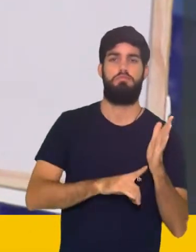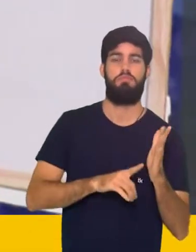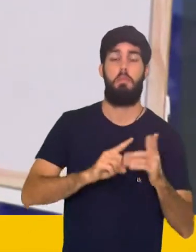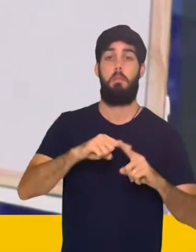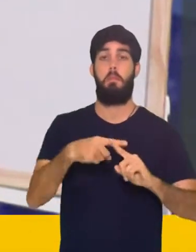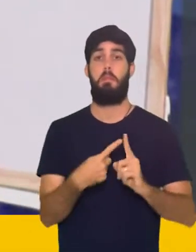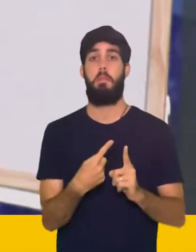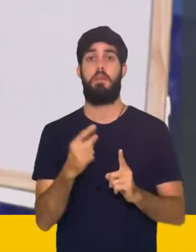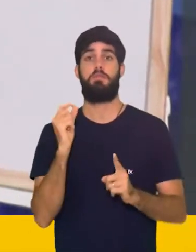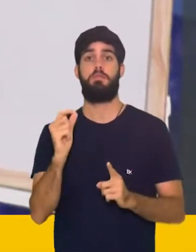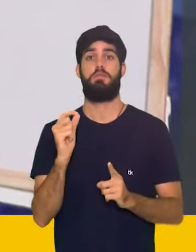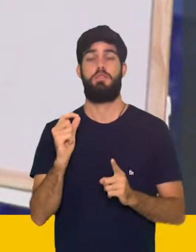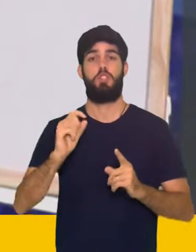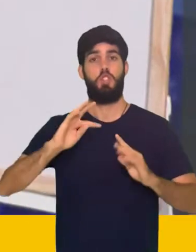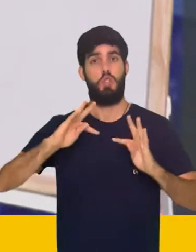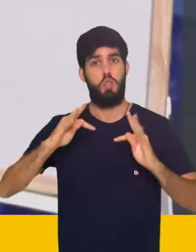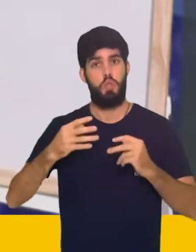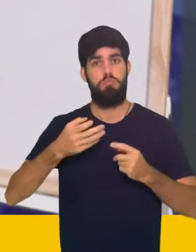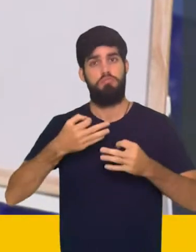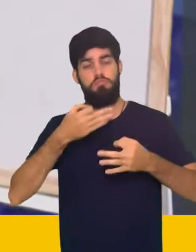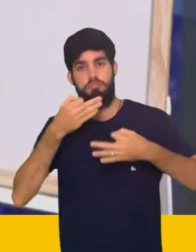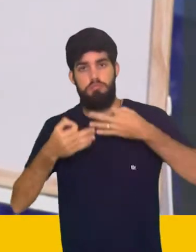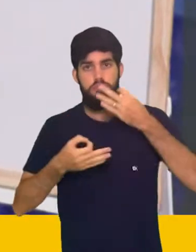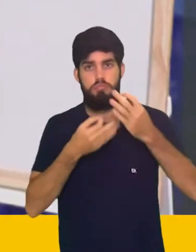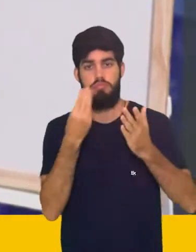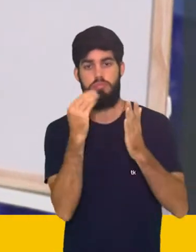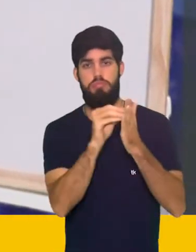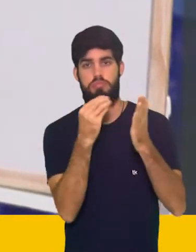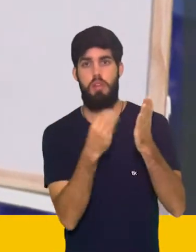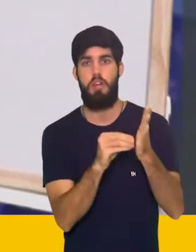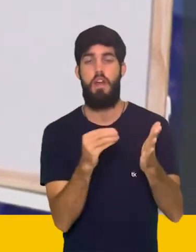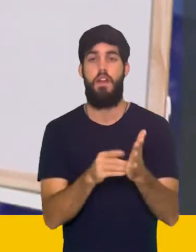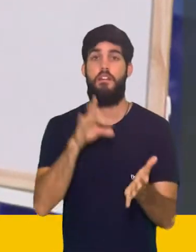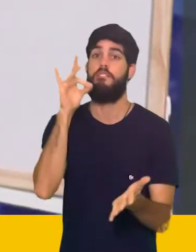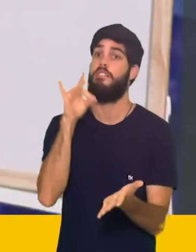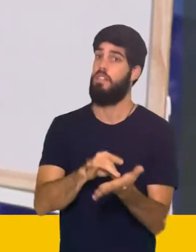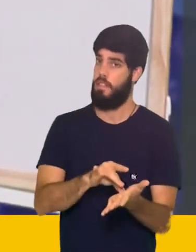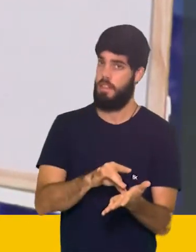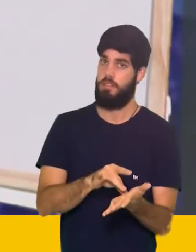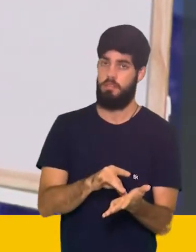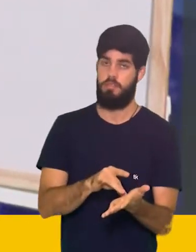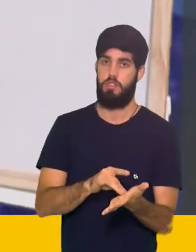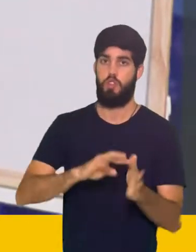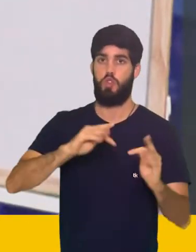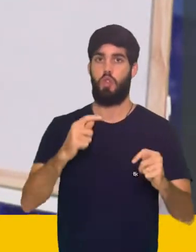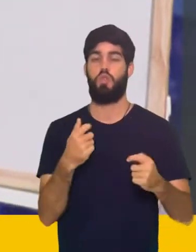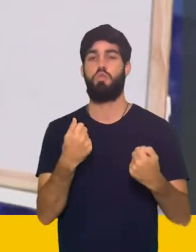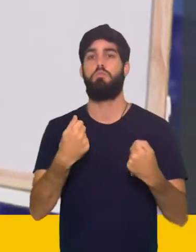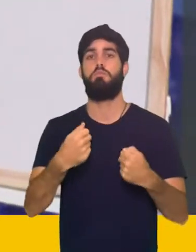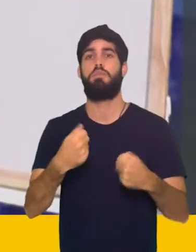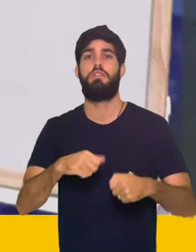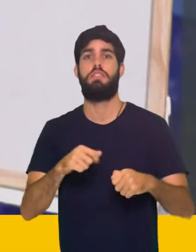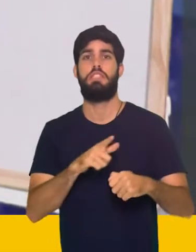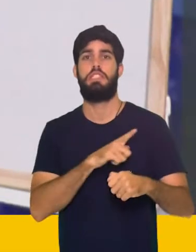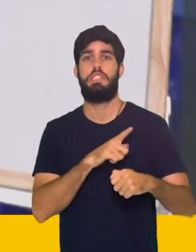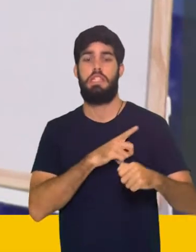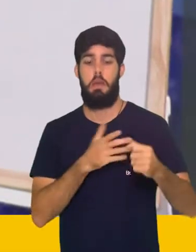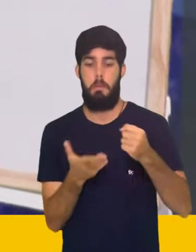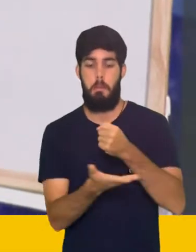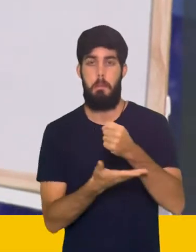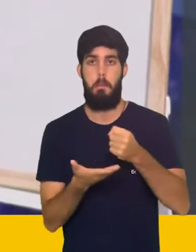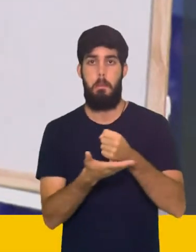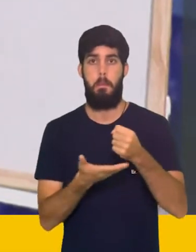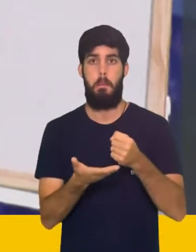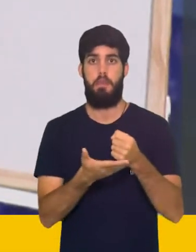porém com todos argumentos reais e que todos tenham fundamentação teórica que possam